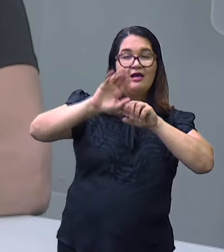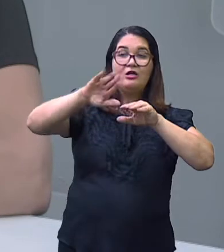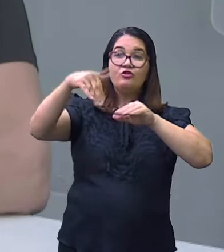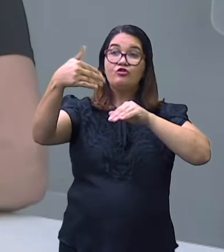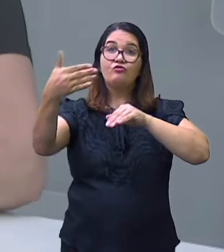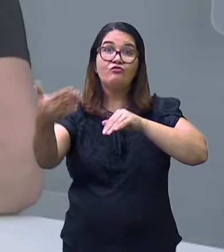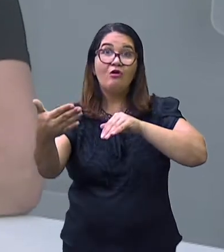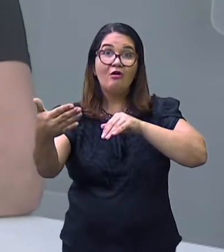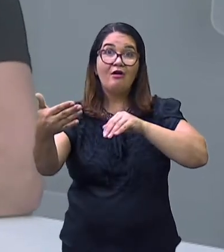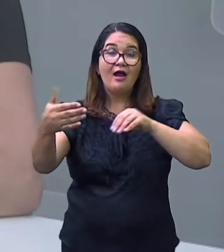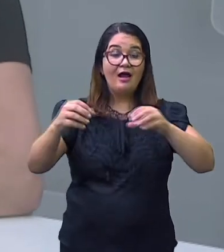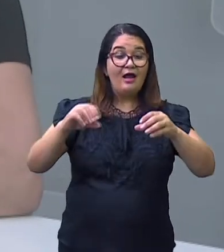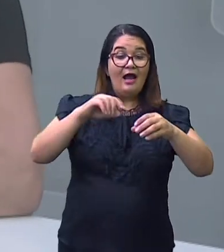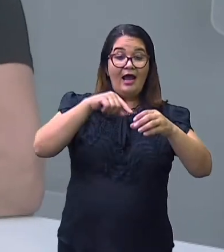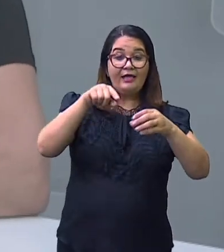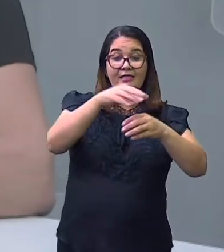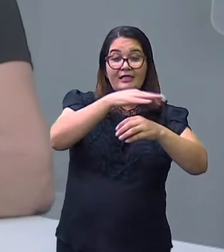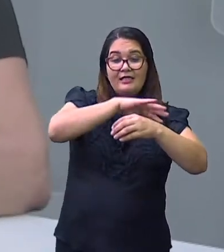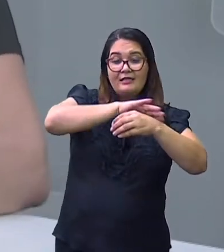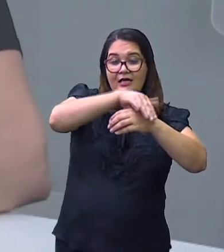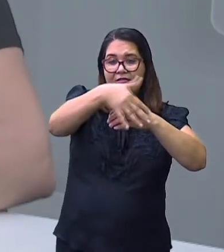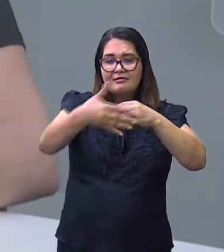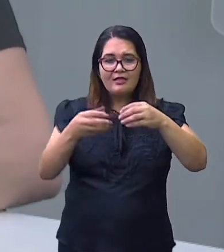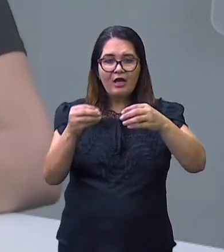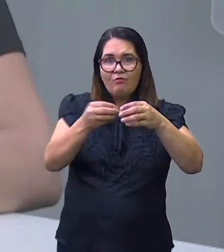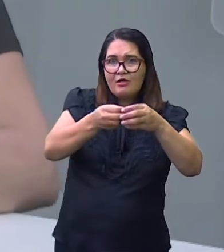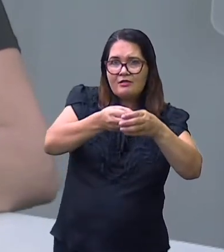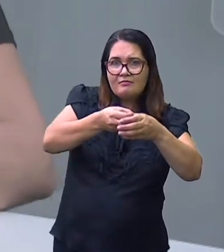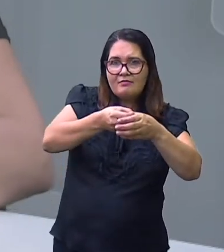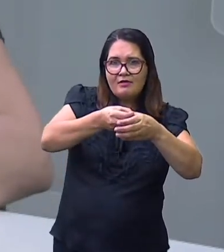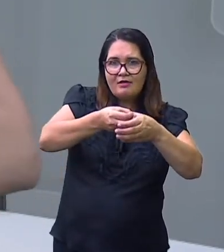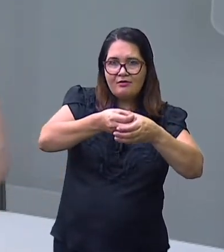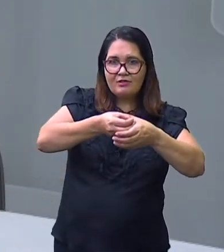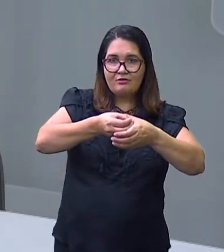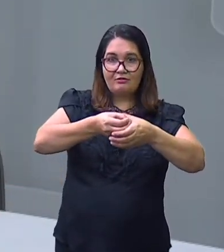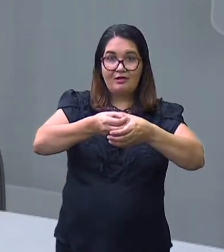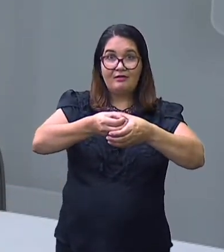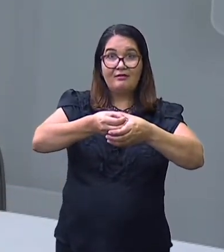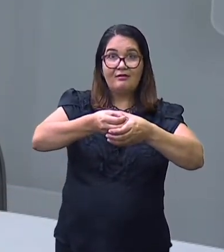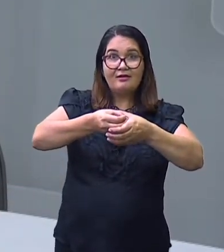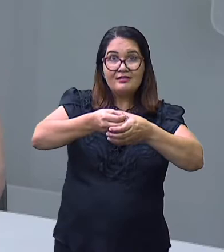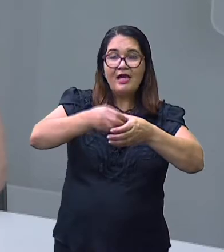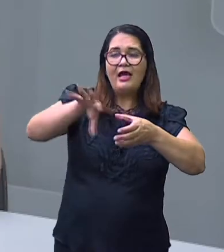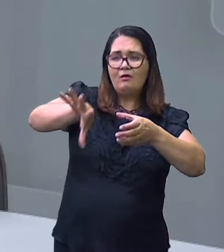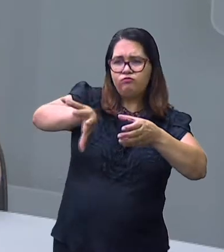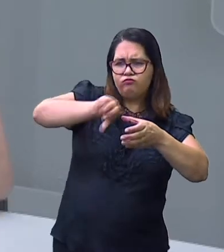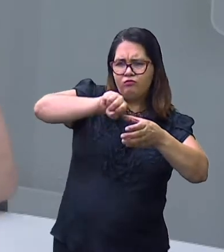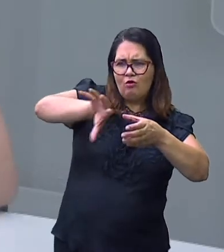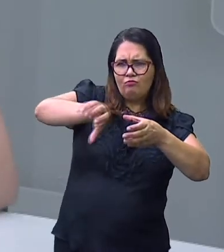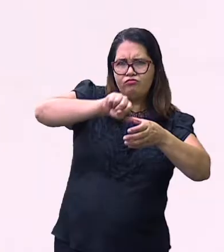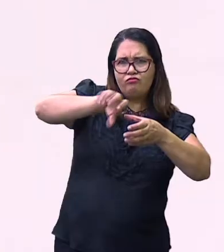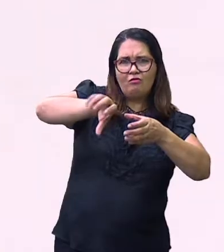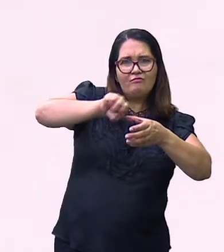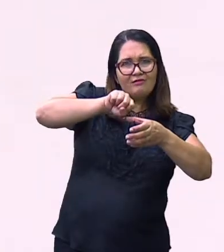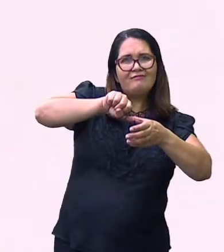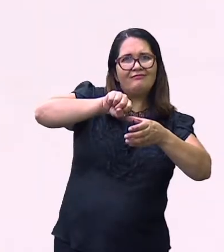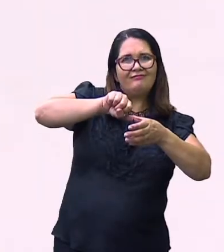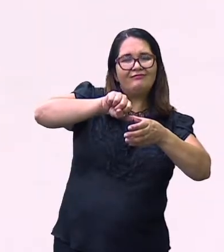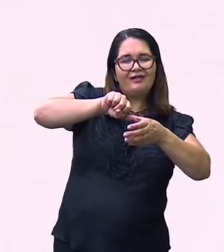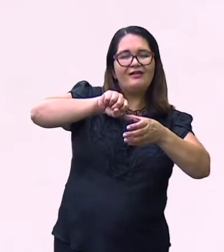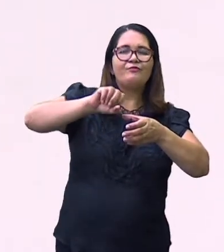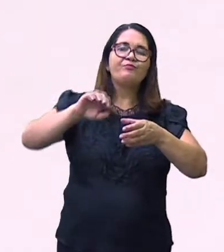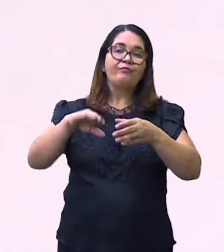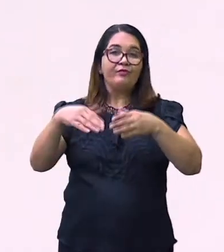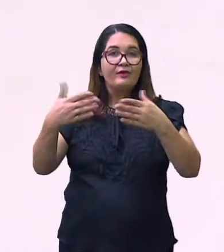célula, com o meio em que ela está, não é mesmo? Aí, nós falamos que essa parte aqui